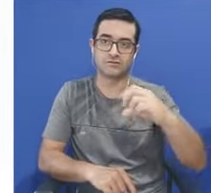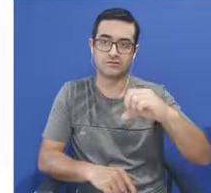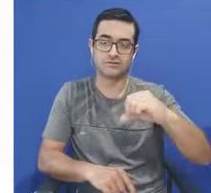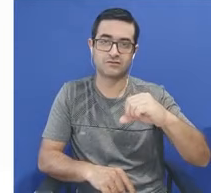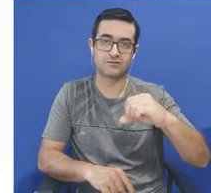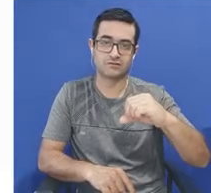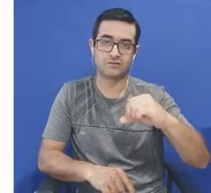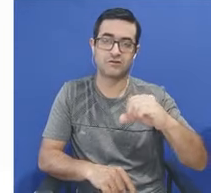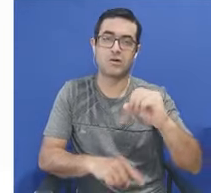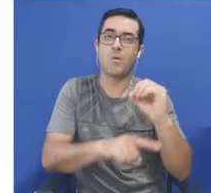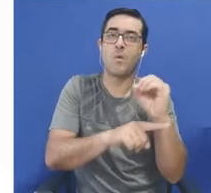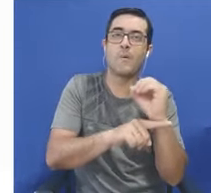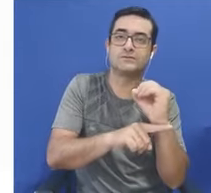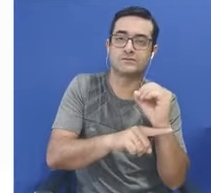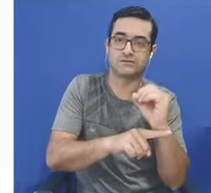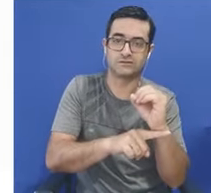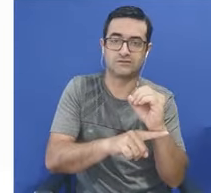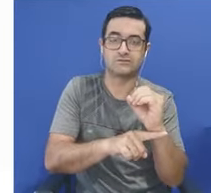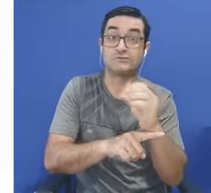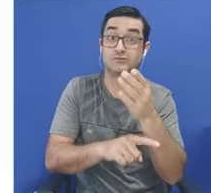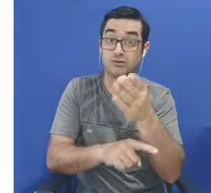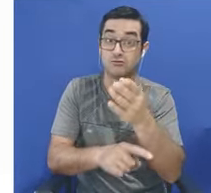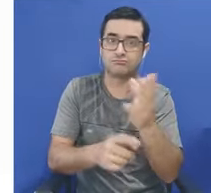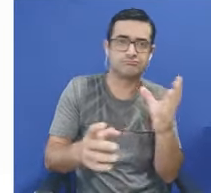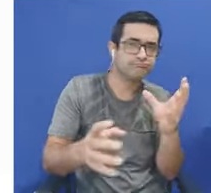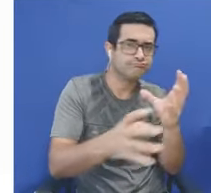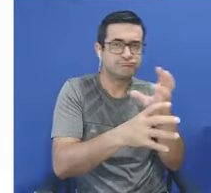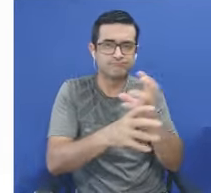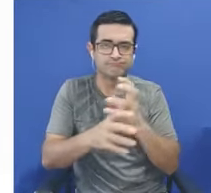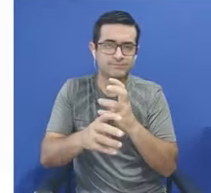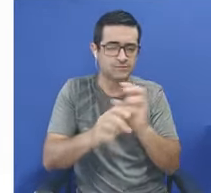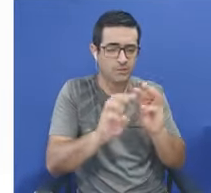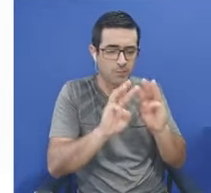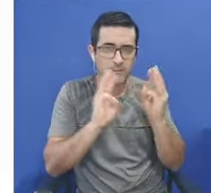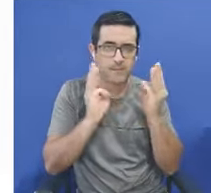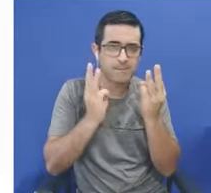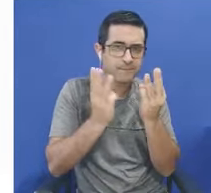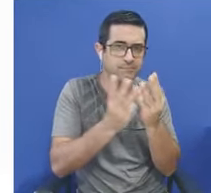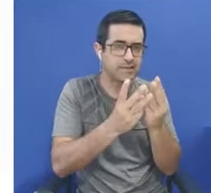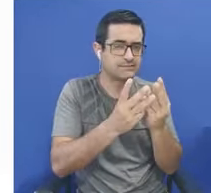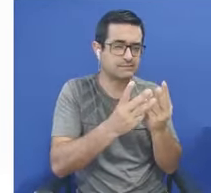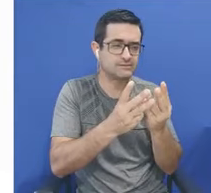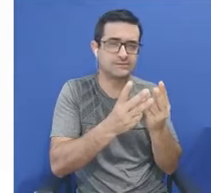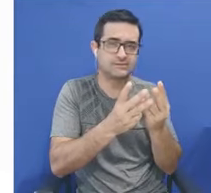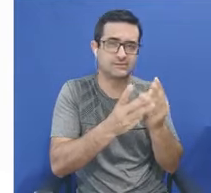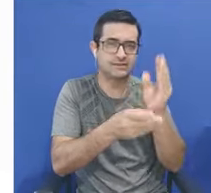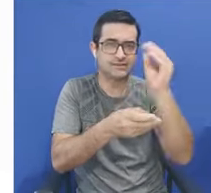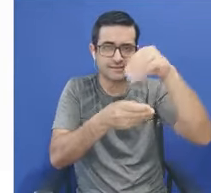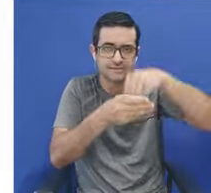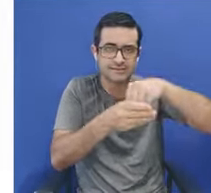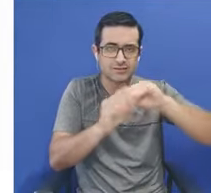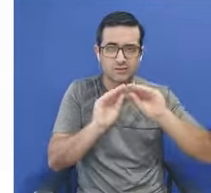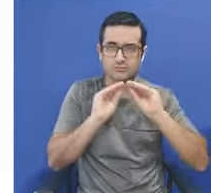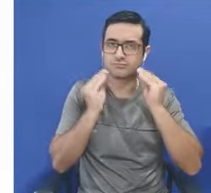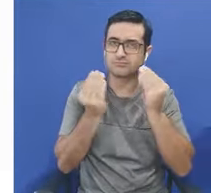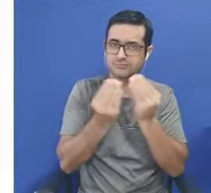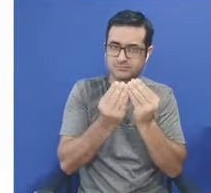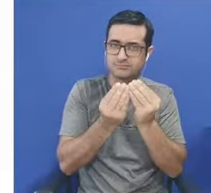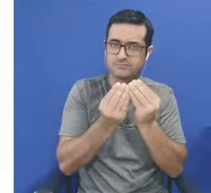0,329 gramas de oxigênio. Determine a composição percentual em massa na